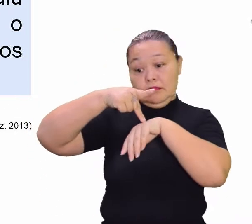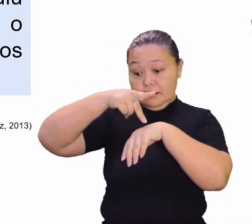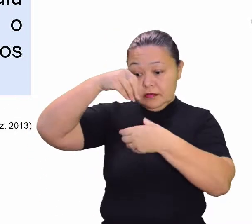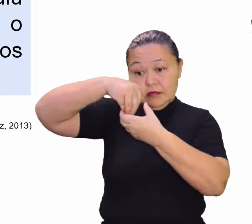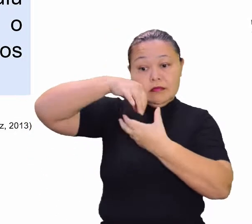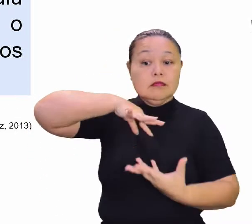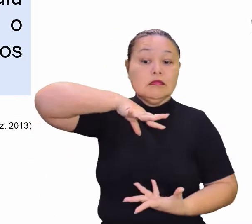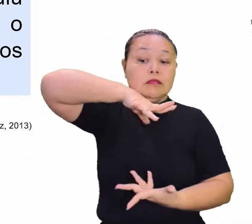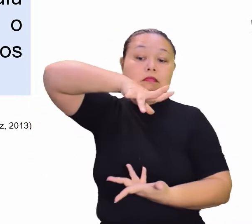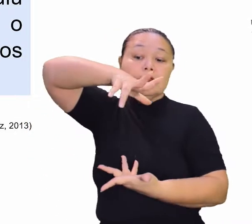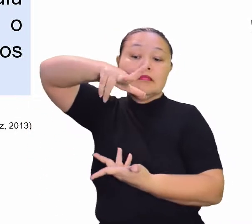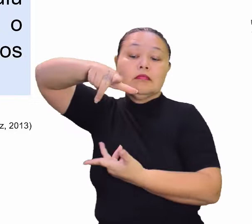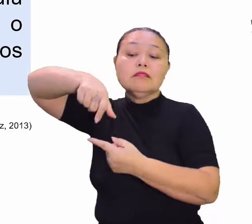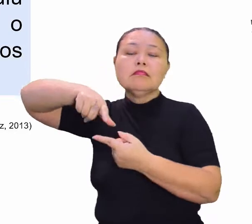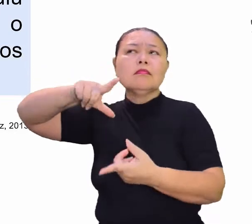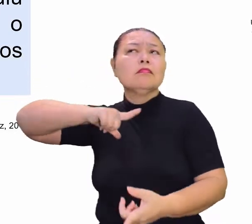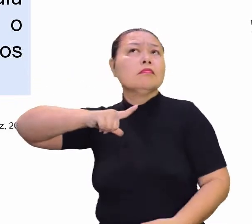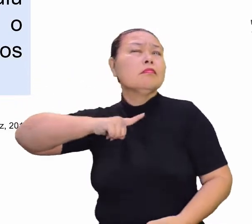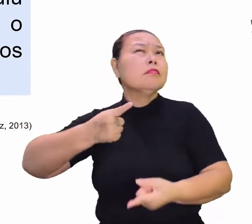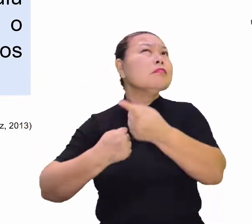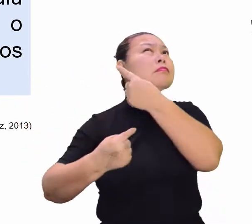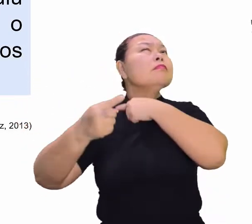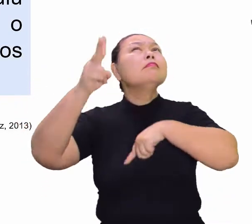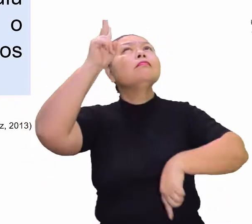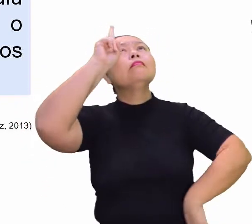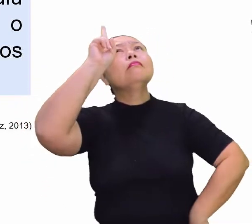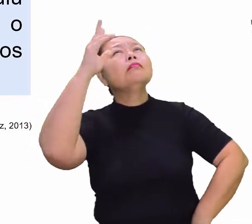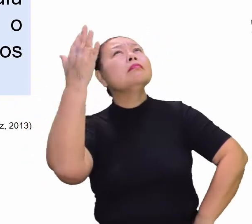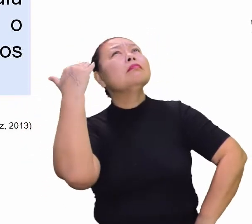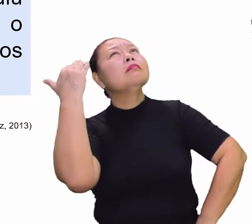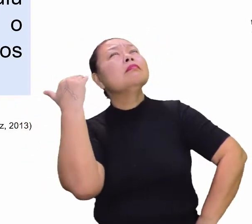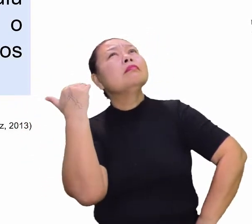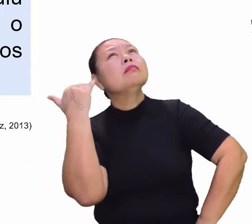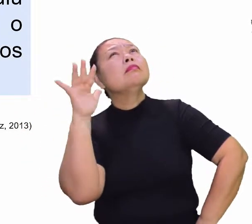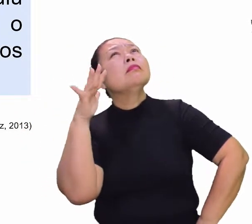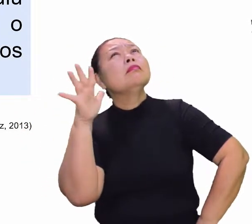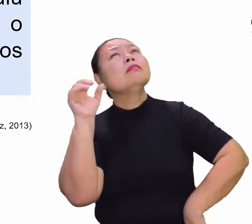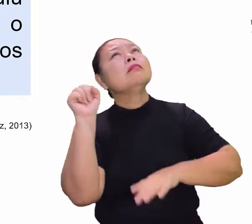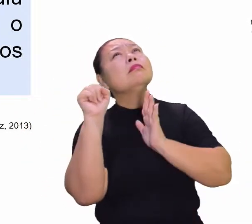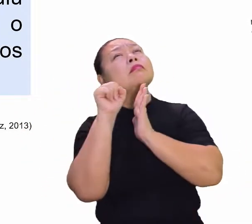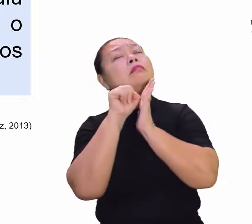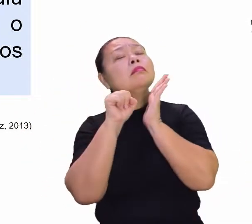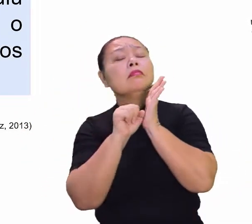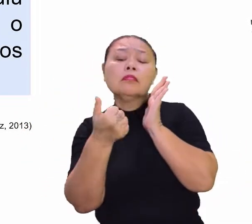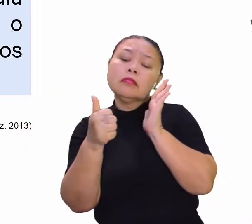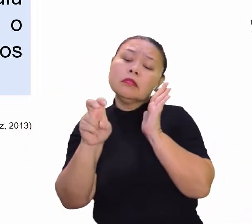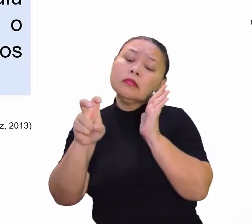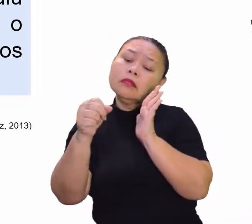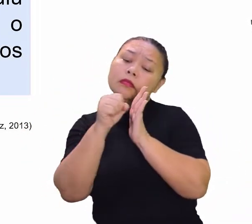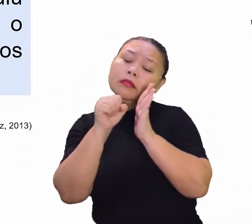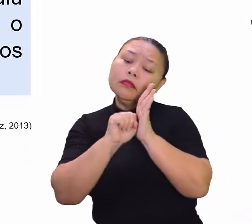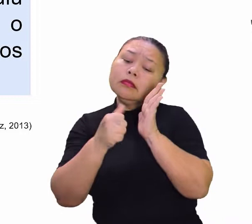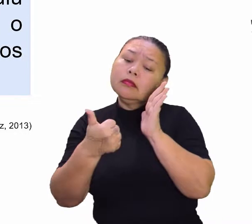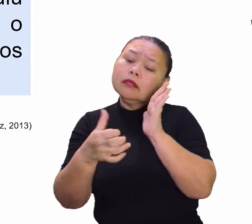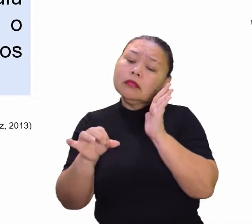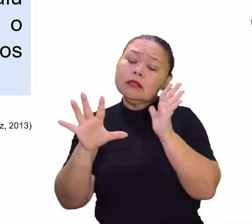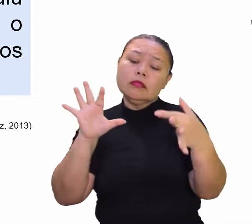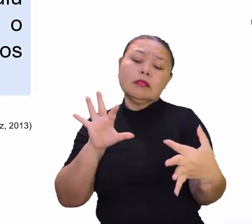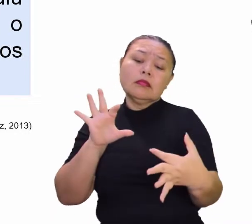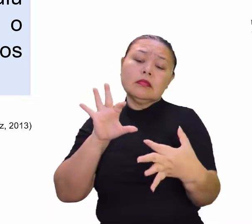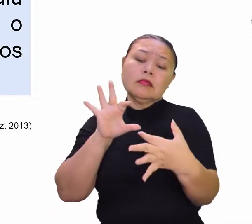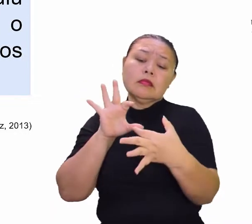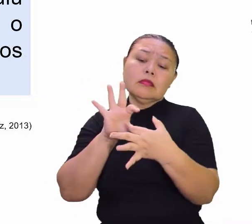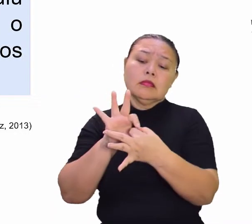mundo tem origens históricas que remontam aos séculos XV e XVI,